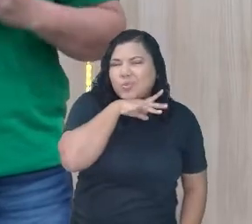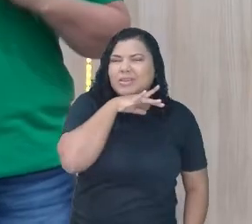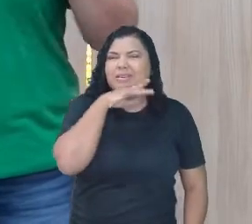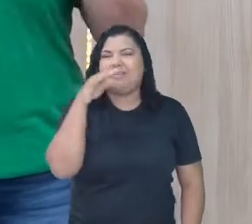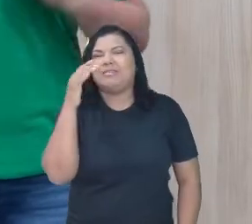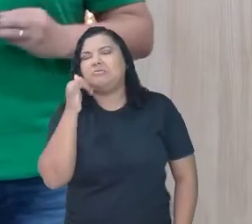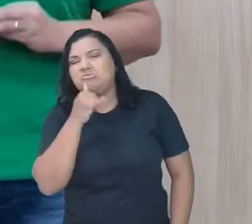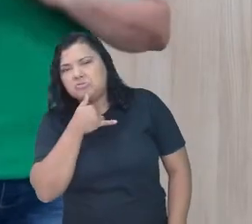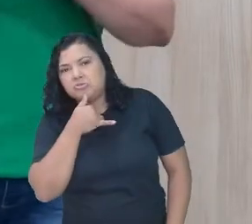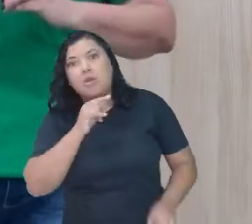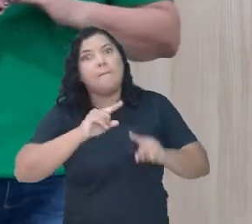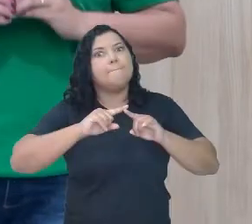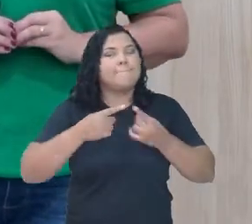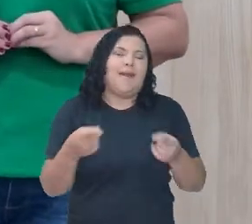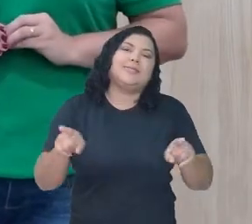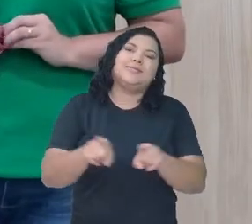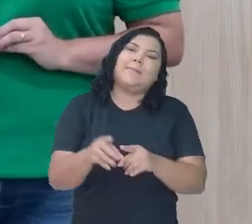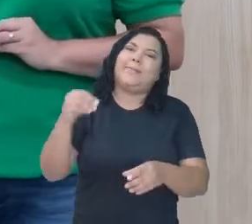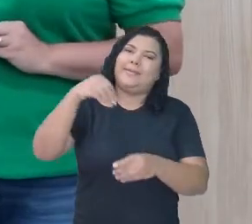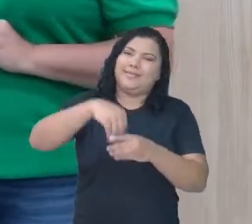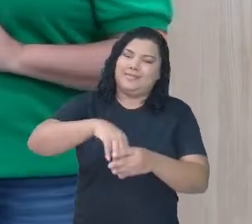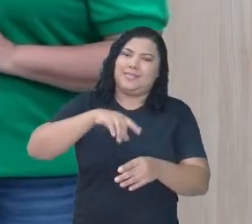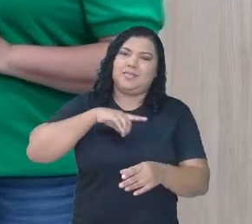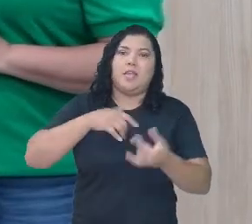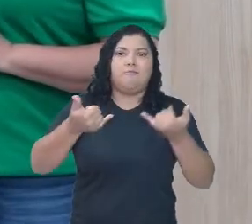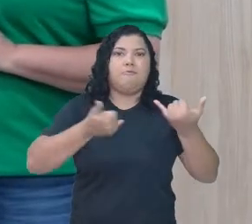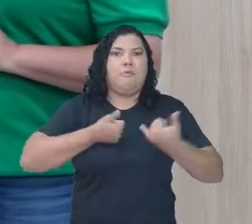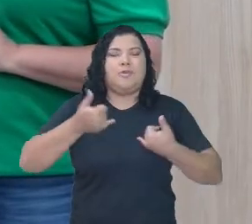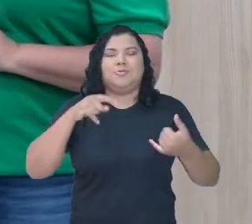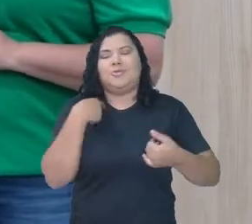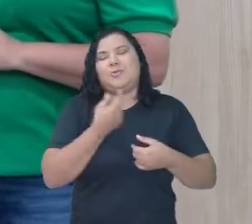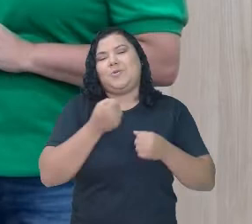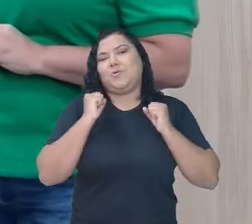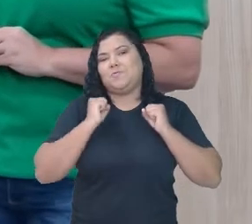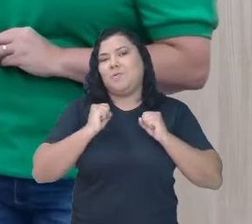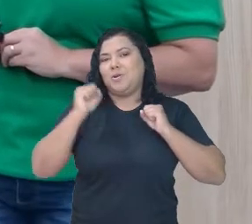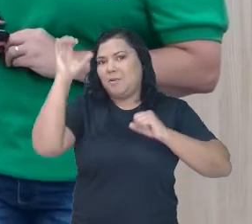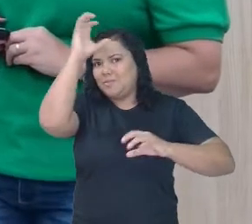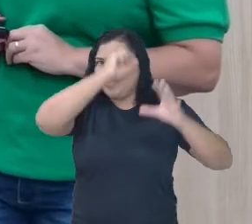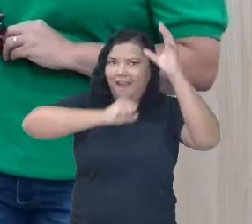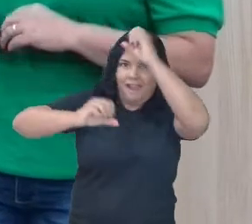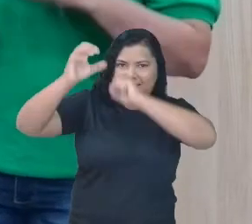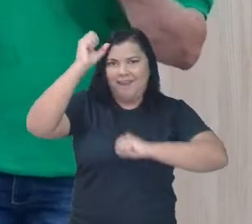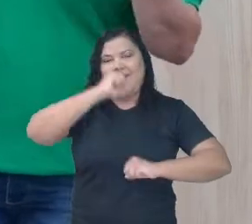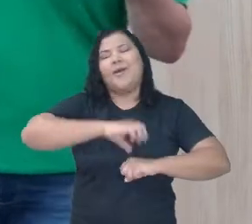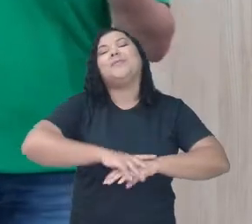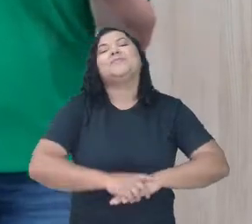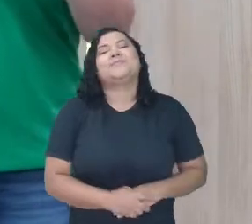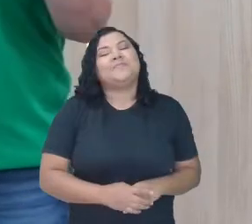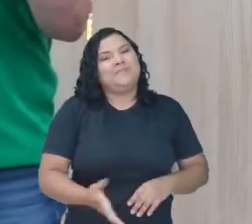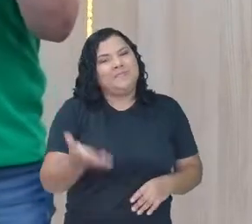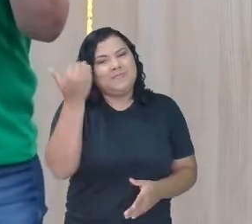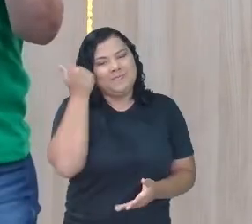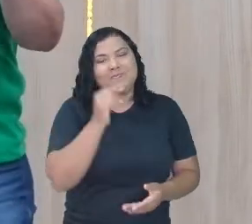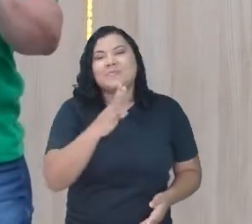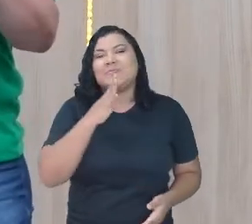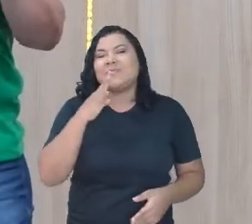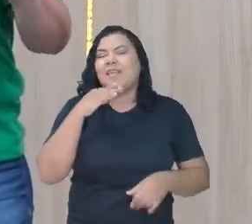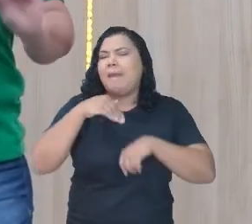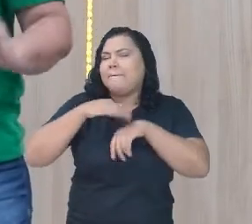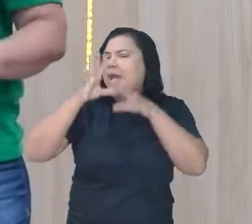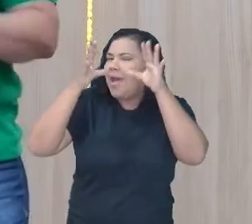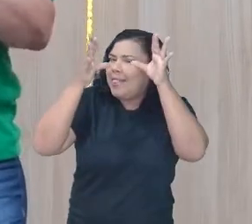que vai gerar aprendizado. Vamos seguindo. Então, vamos conhecer um pouco mais